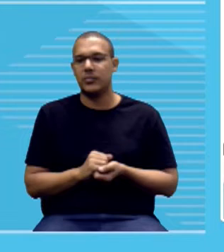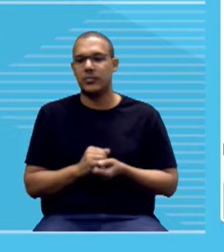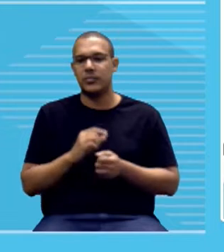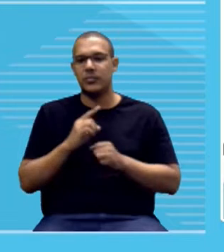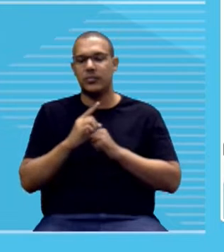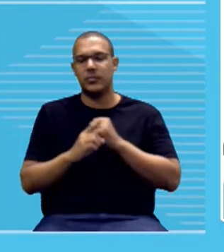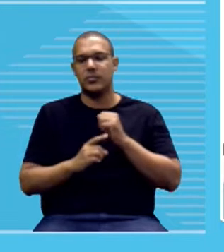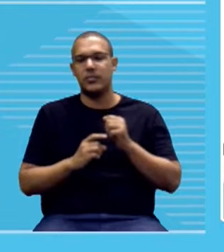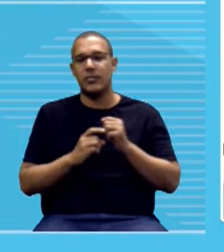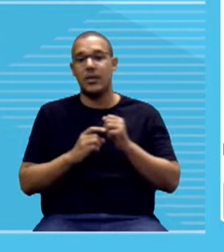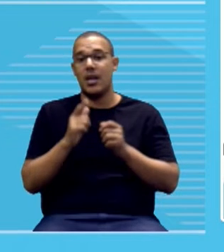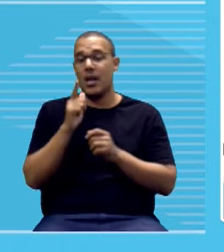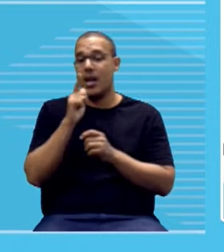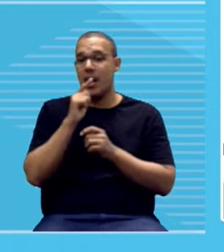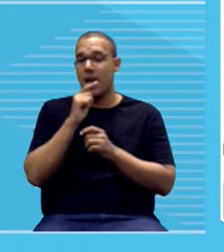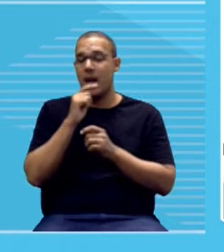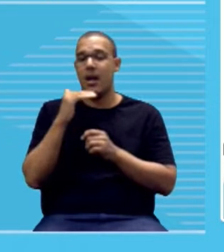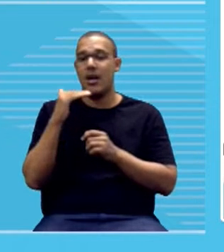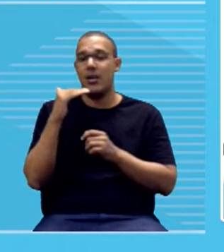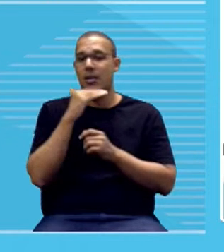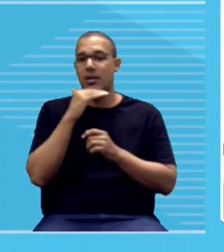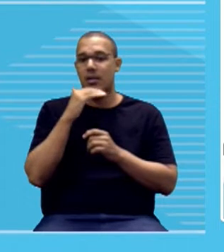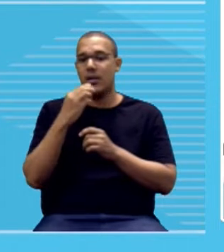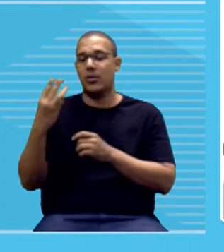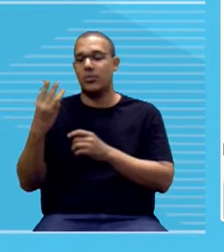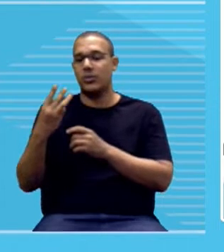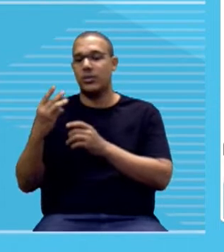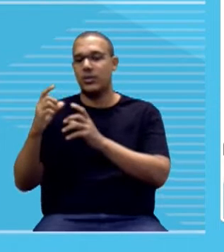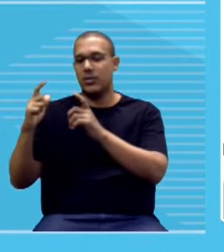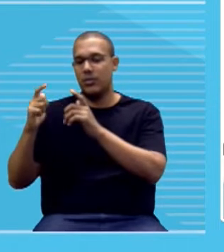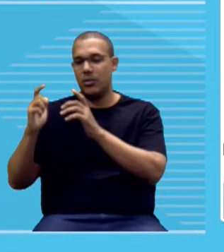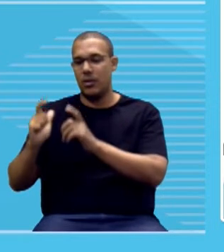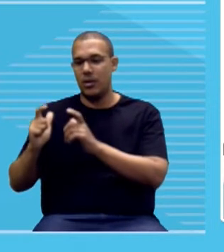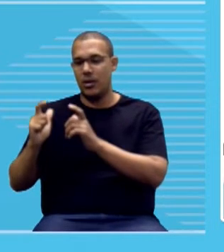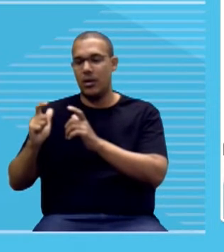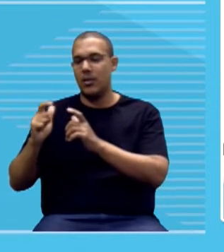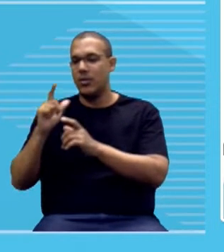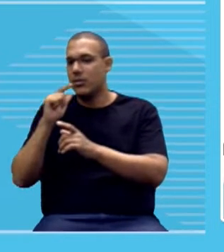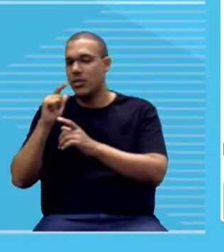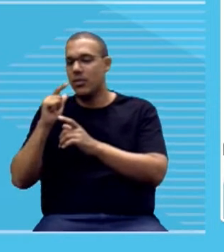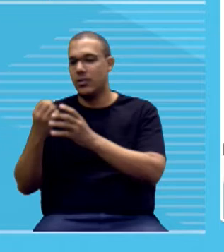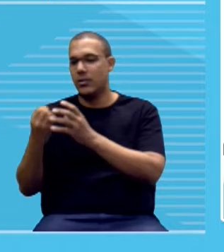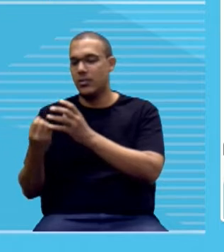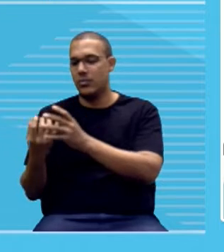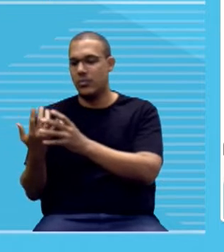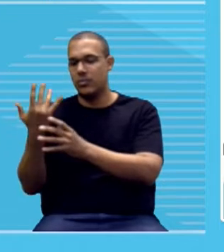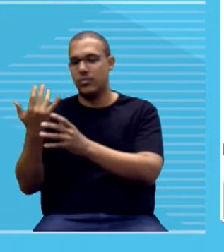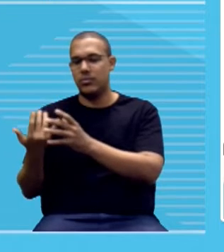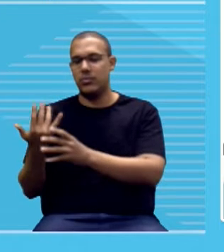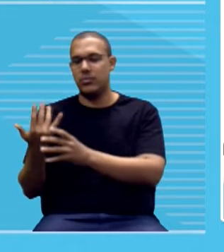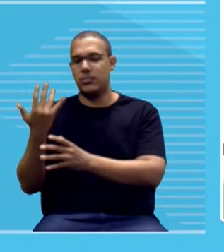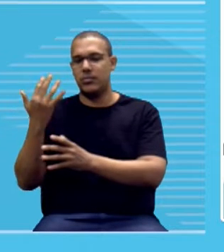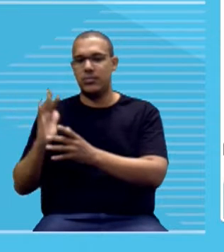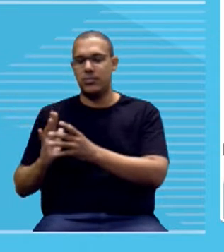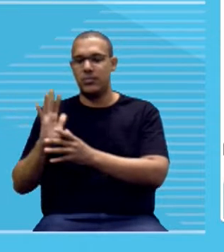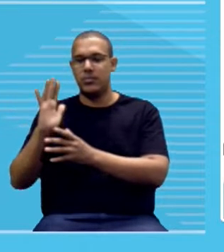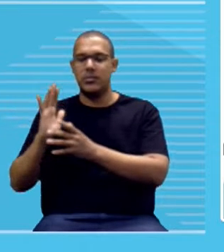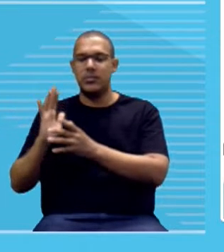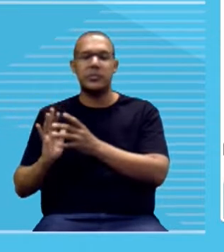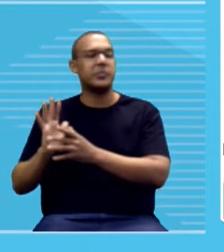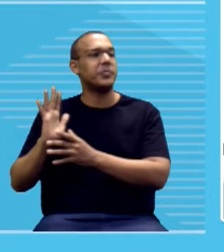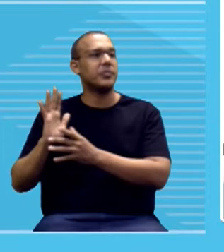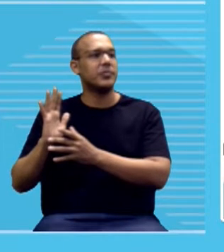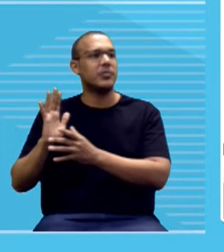água esquenta um terceiro recipiente de água que vira vapor. Aí, esse vapor